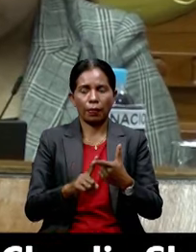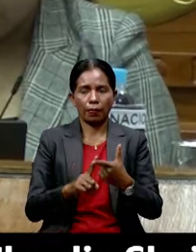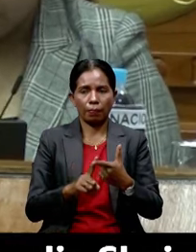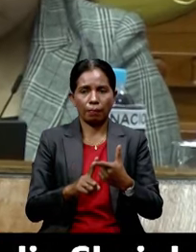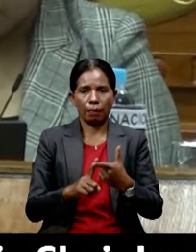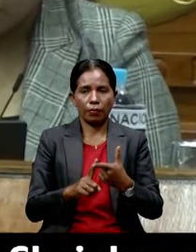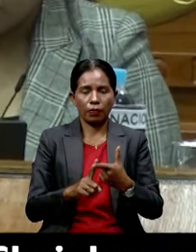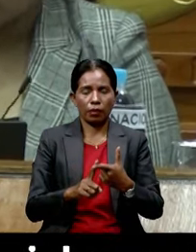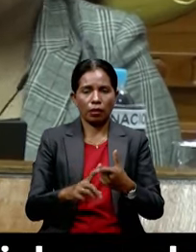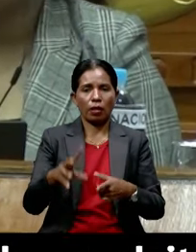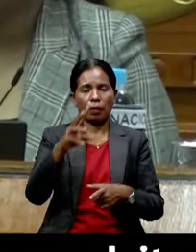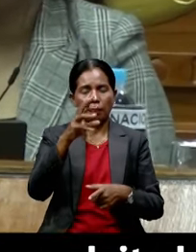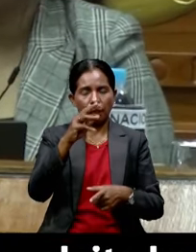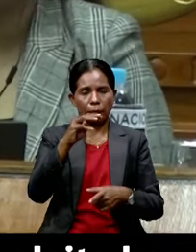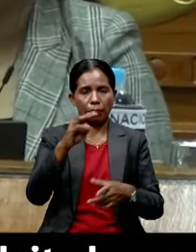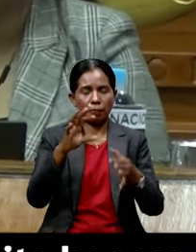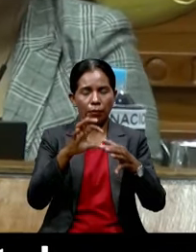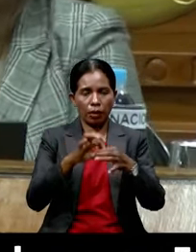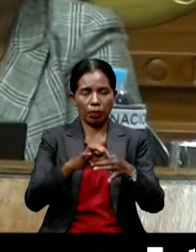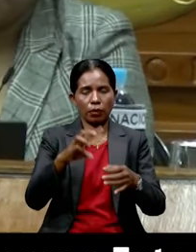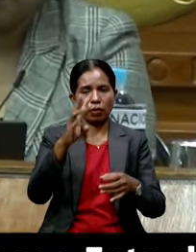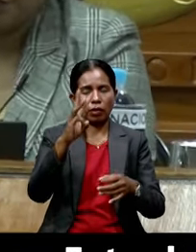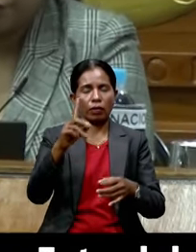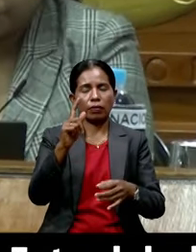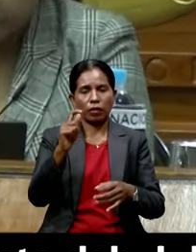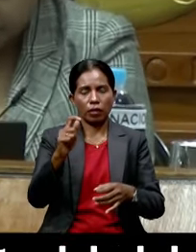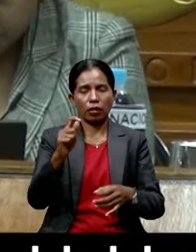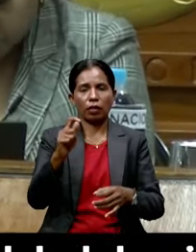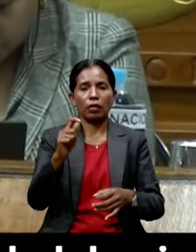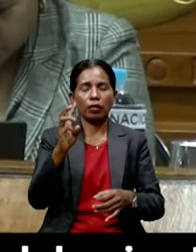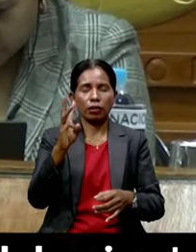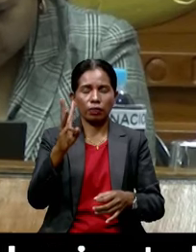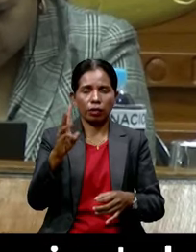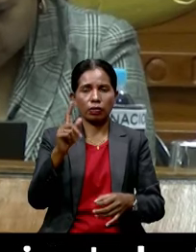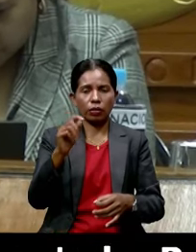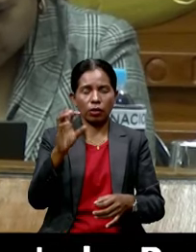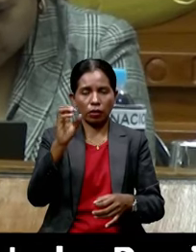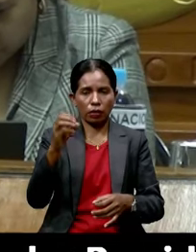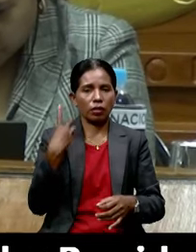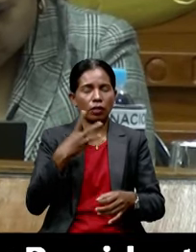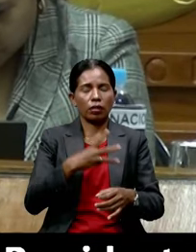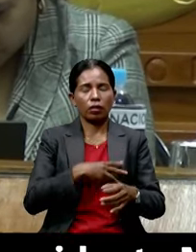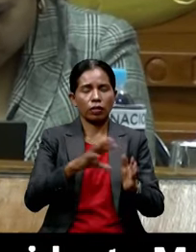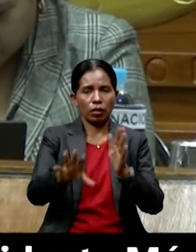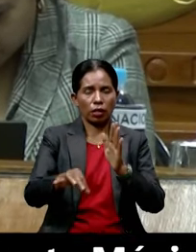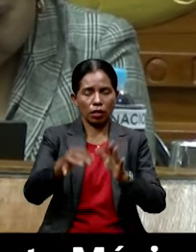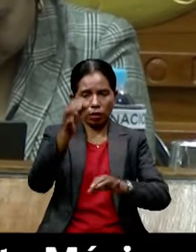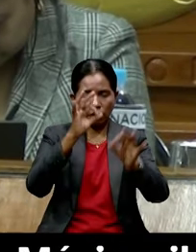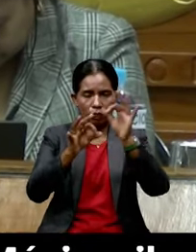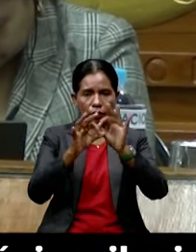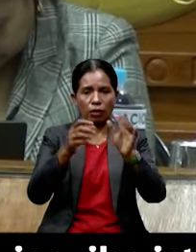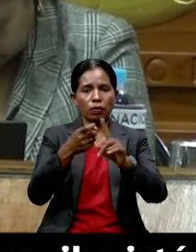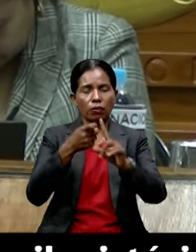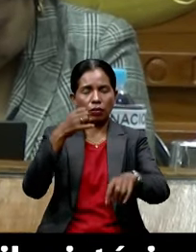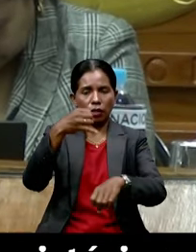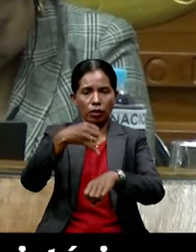membro WTO, o que está se retanliu confiança dos investidores internacional